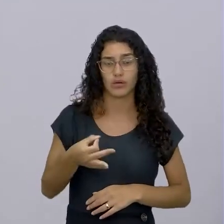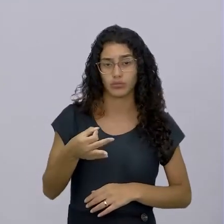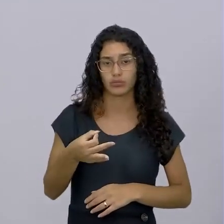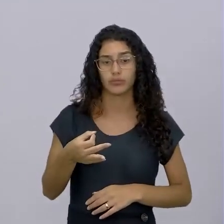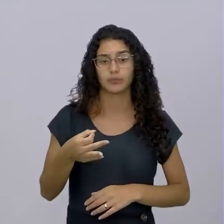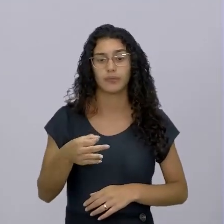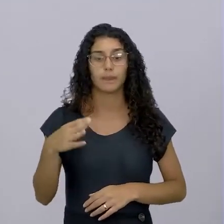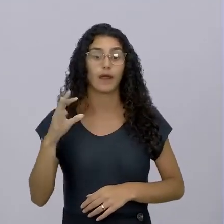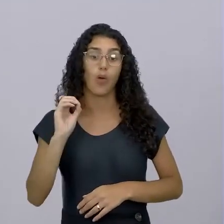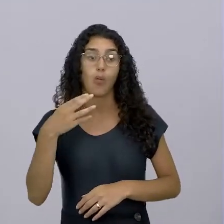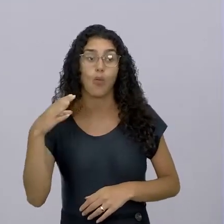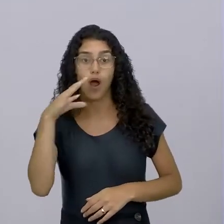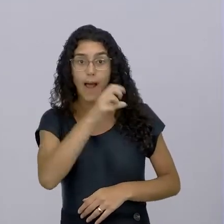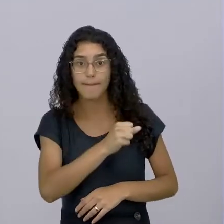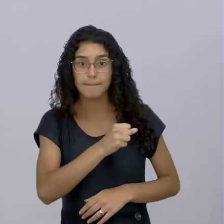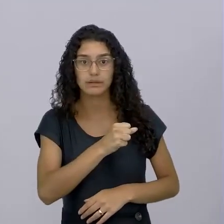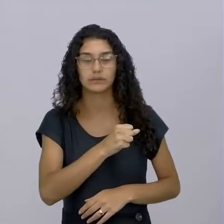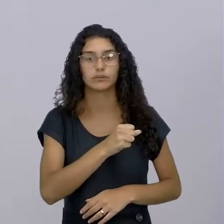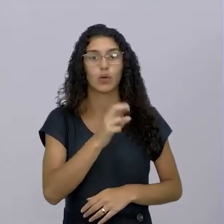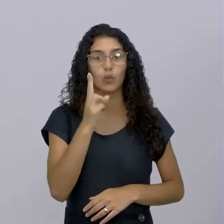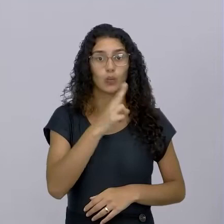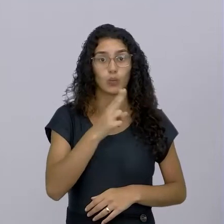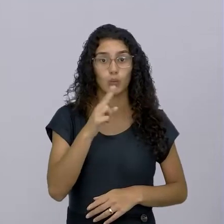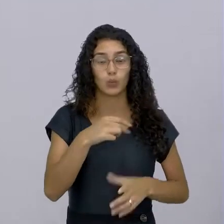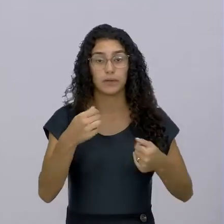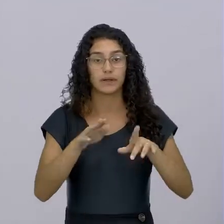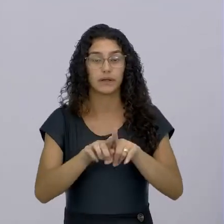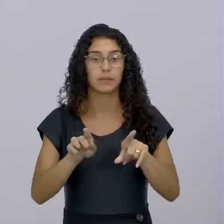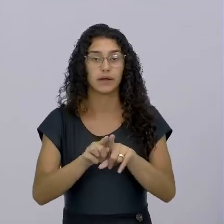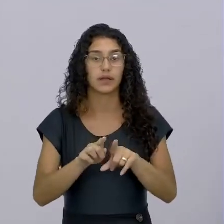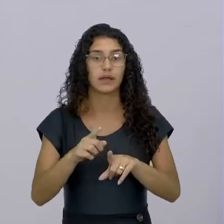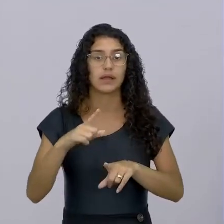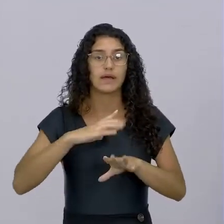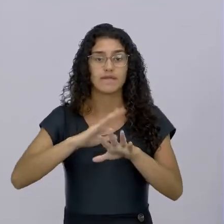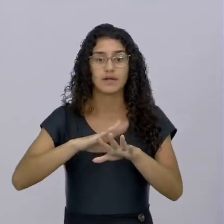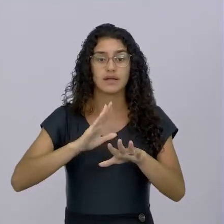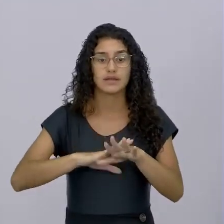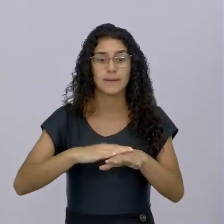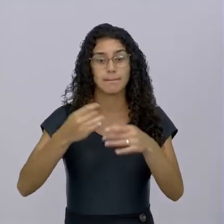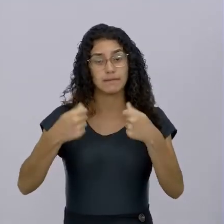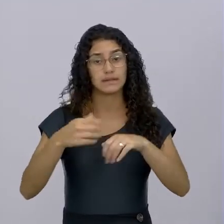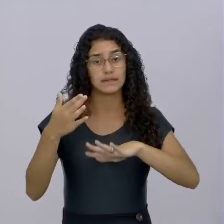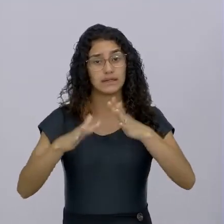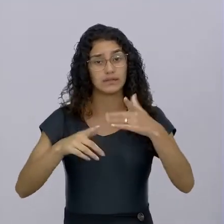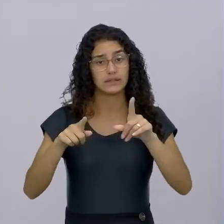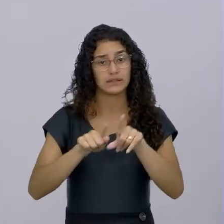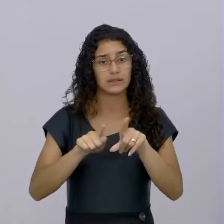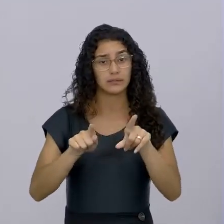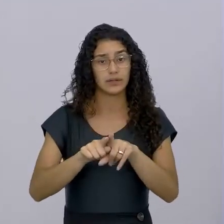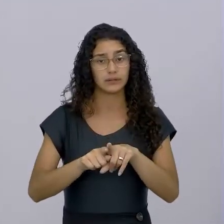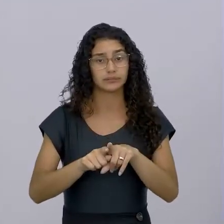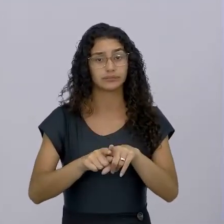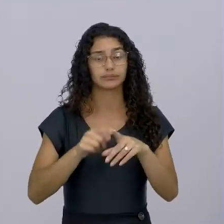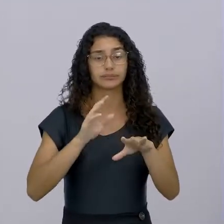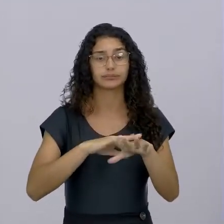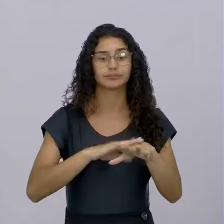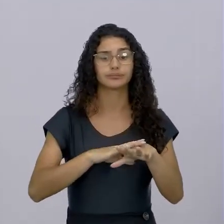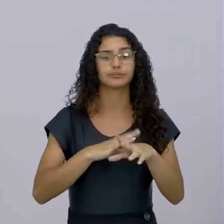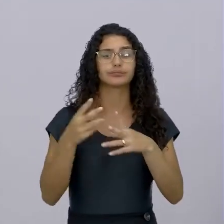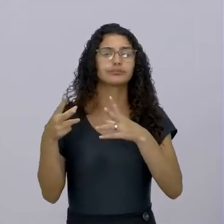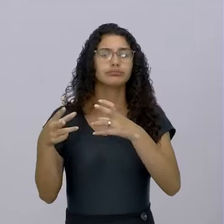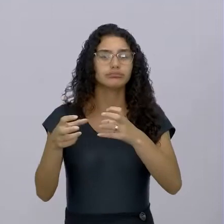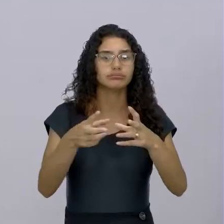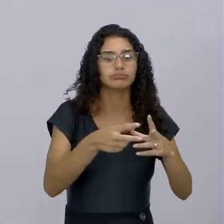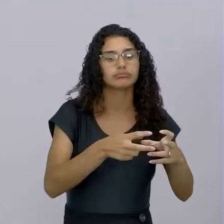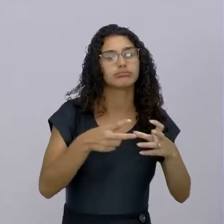ou seja, rápida, urgente, e para isso ser feito é necessário, às vezes, até fazer medidas,